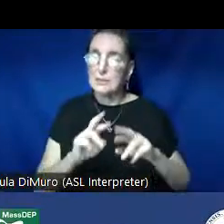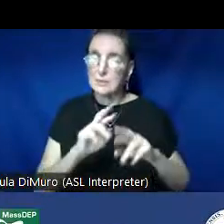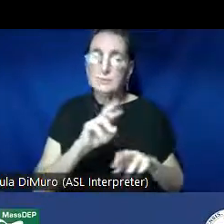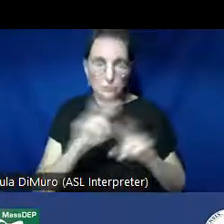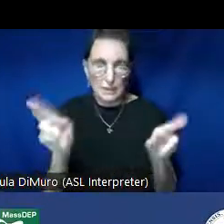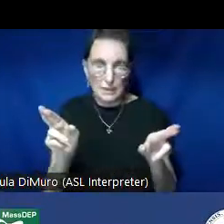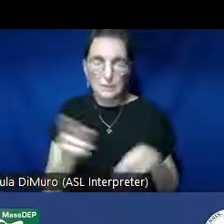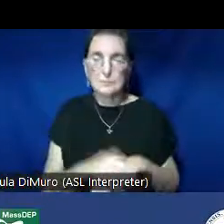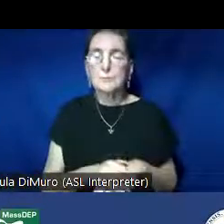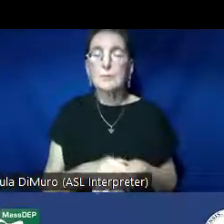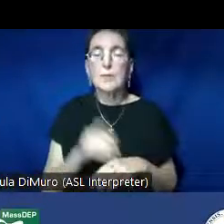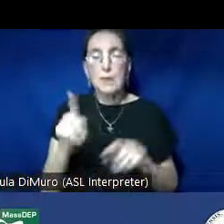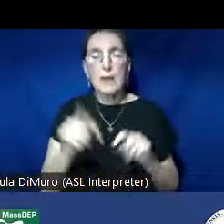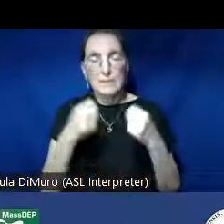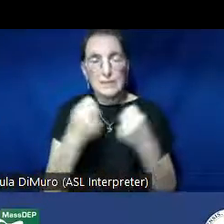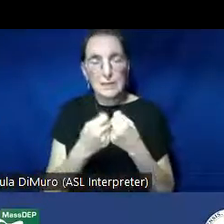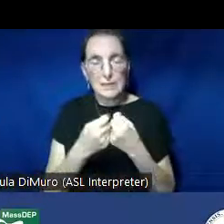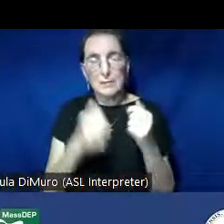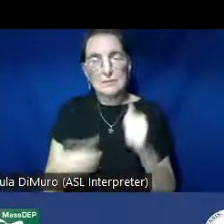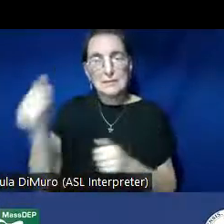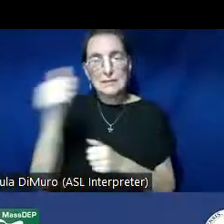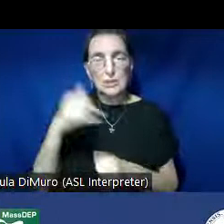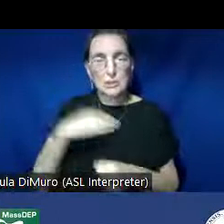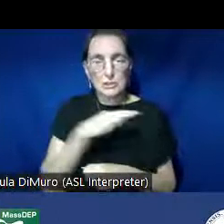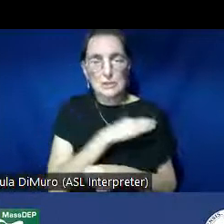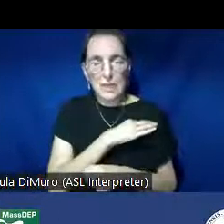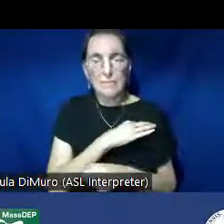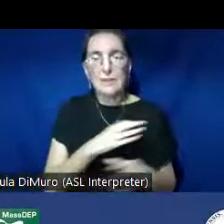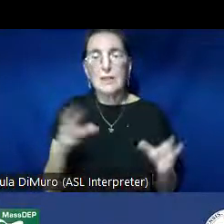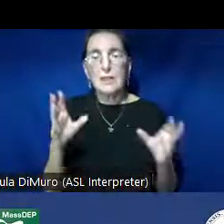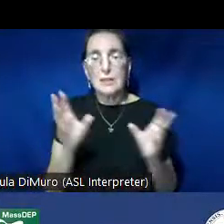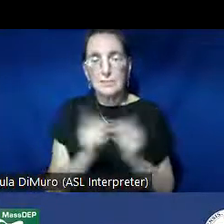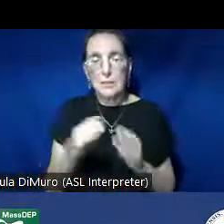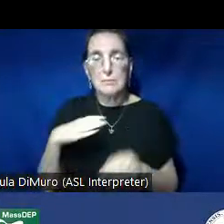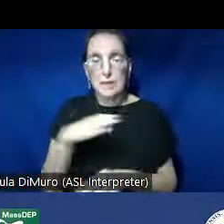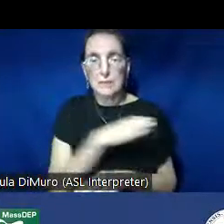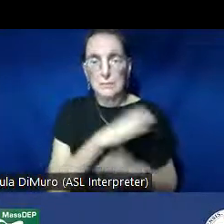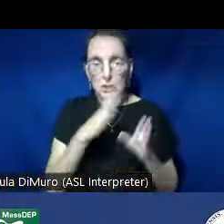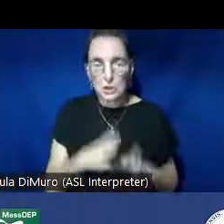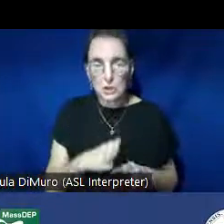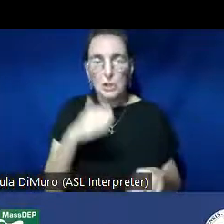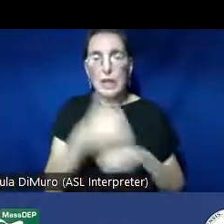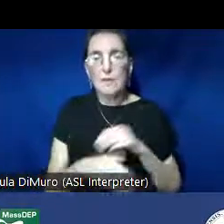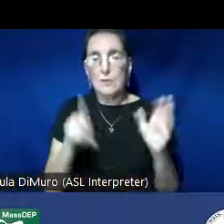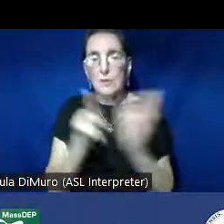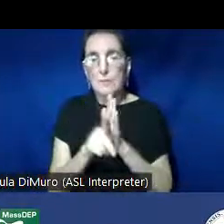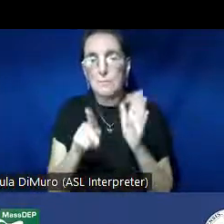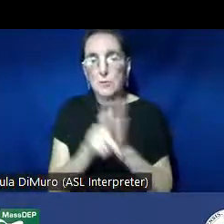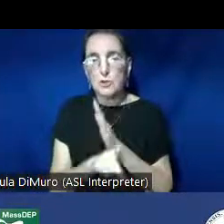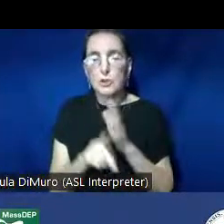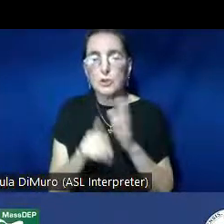próximo te fala sobre Senior Equity Team equipa de equidade senior